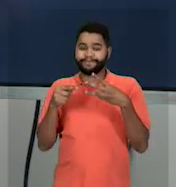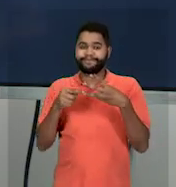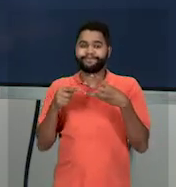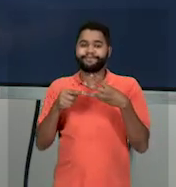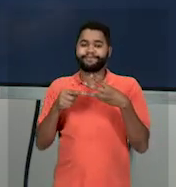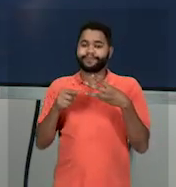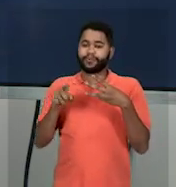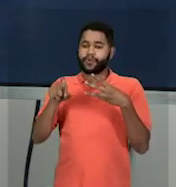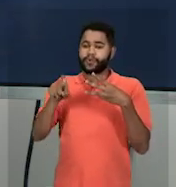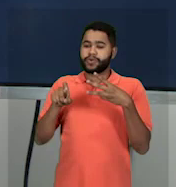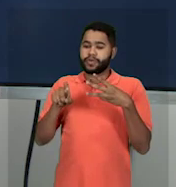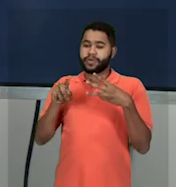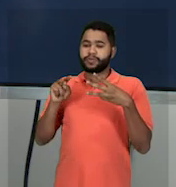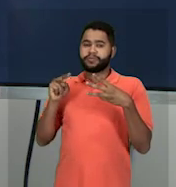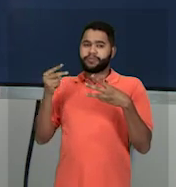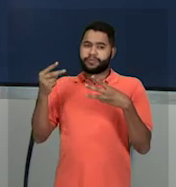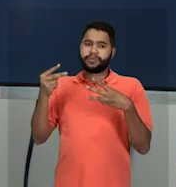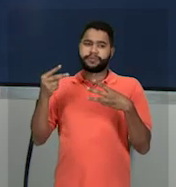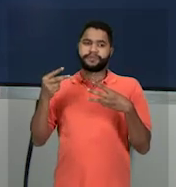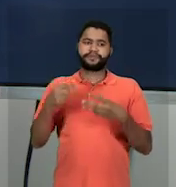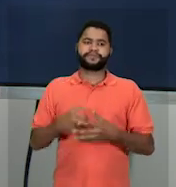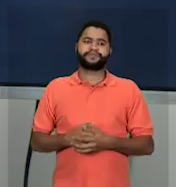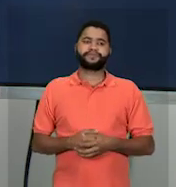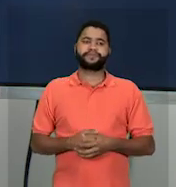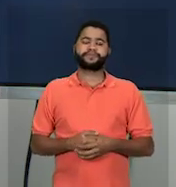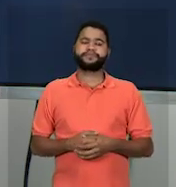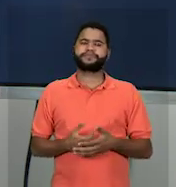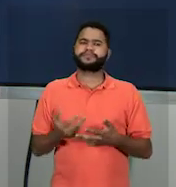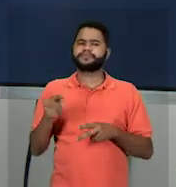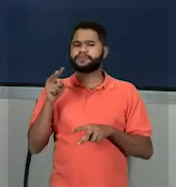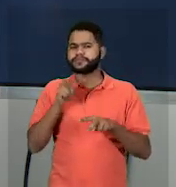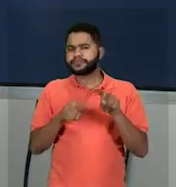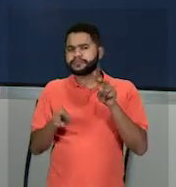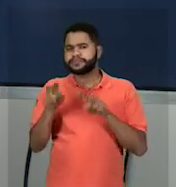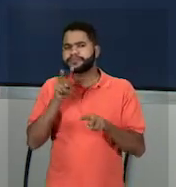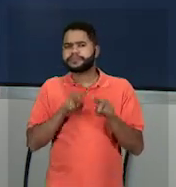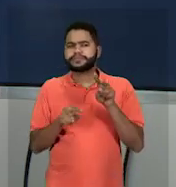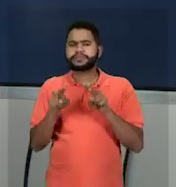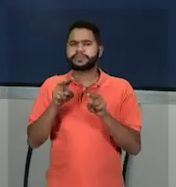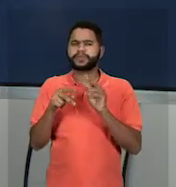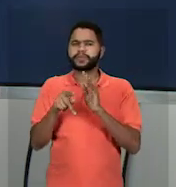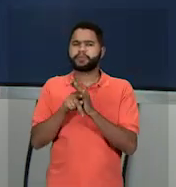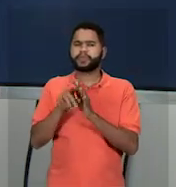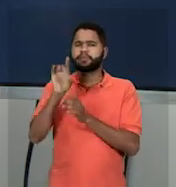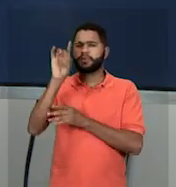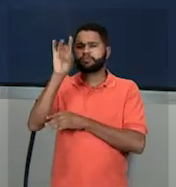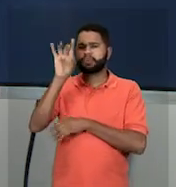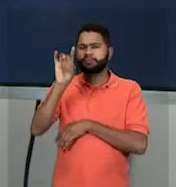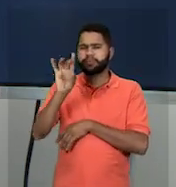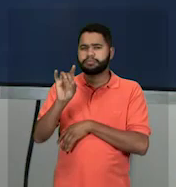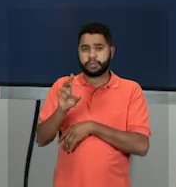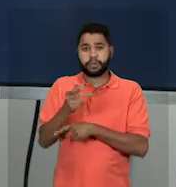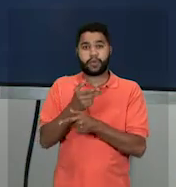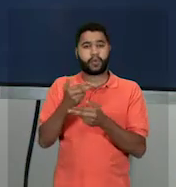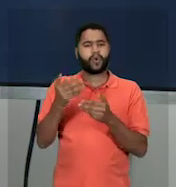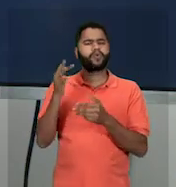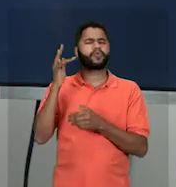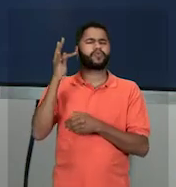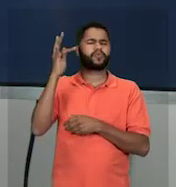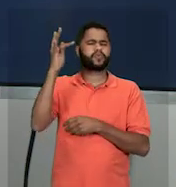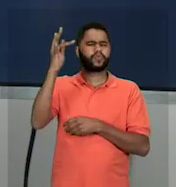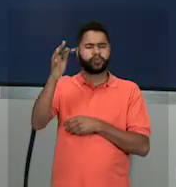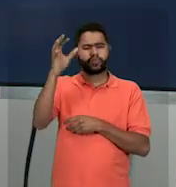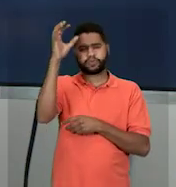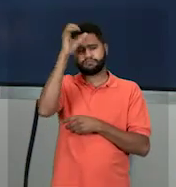o maior expoente no caso ele vai seu dois então vocês analisam né o grau de cada termo coisas nós vamos aprender no